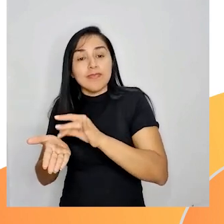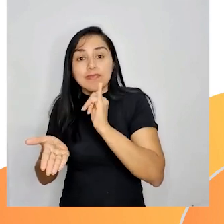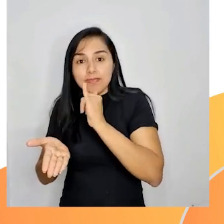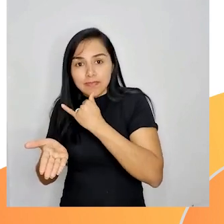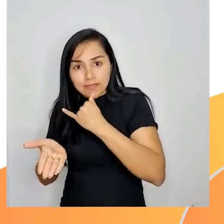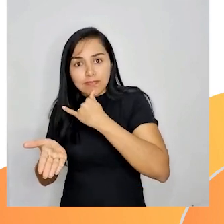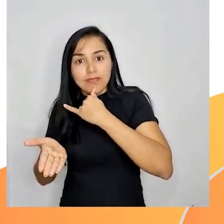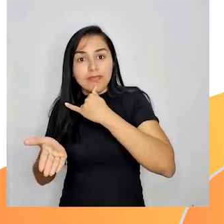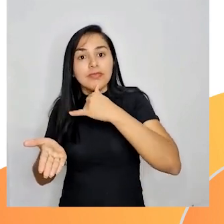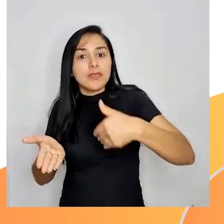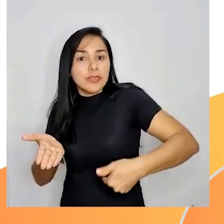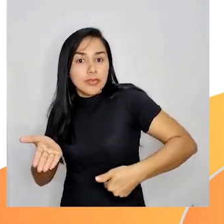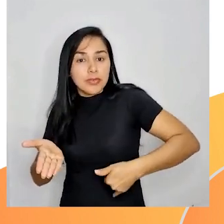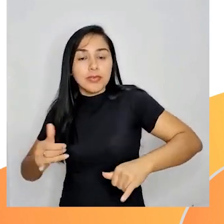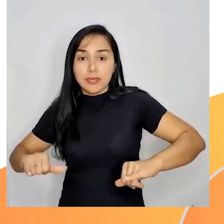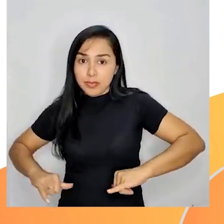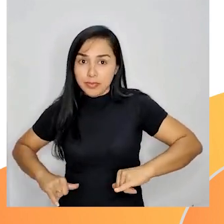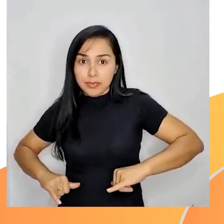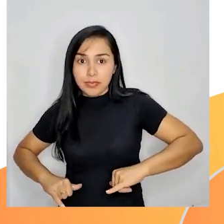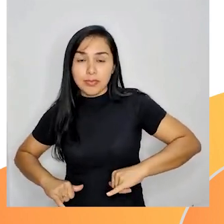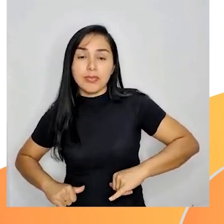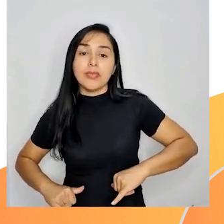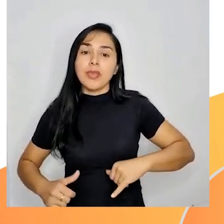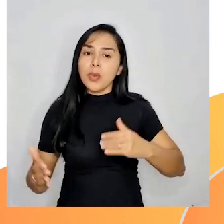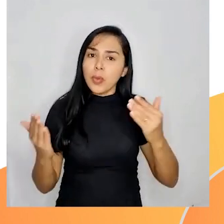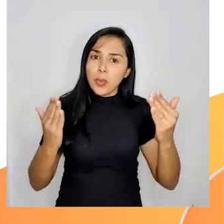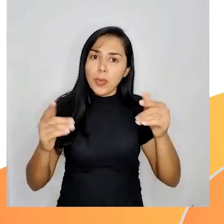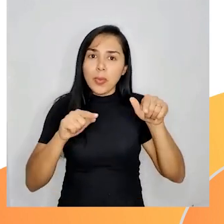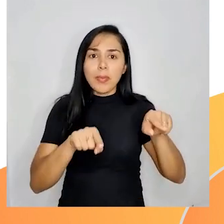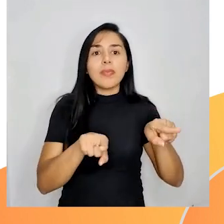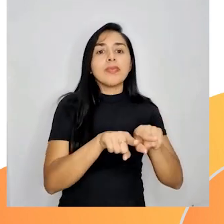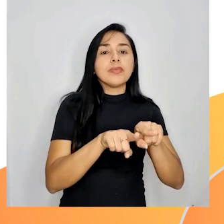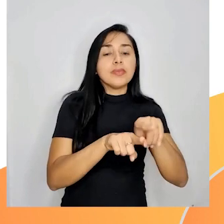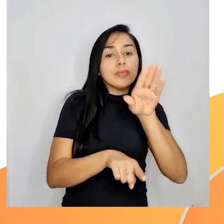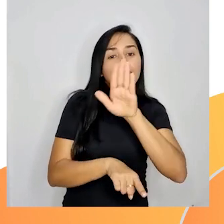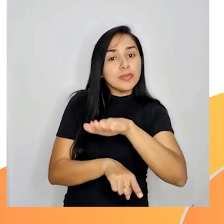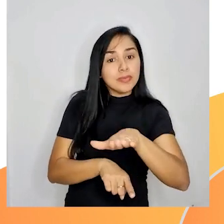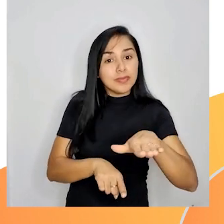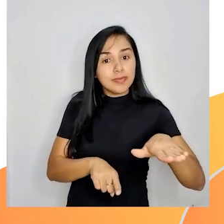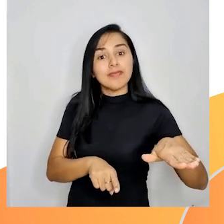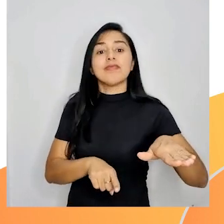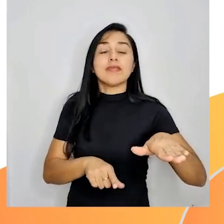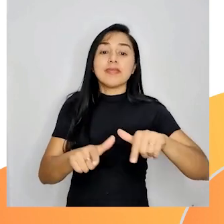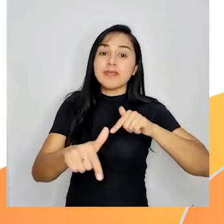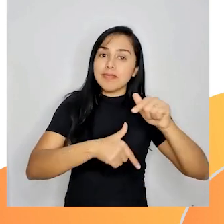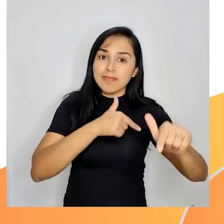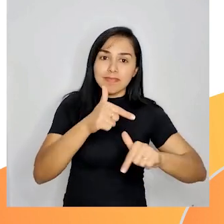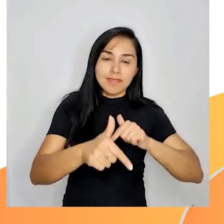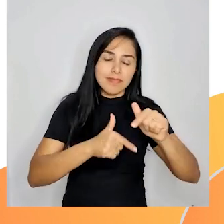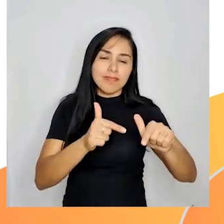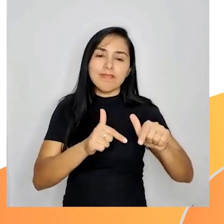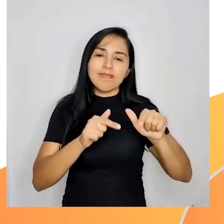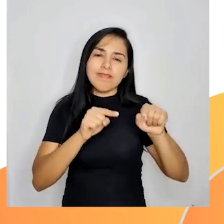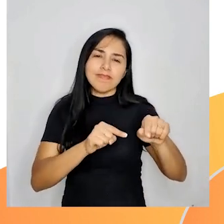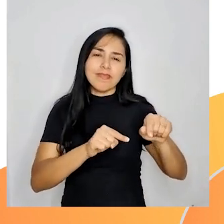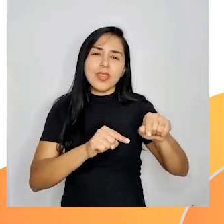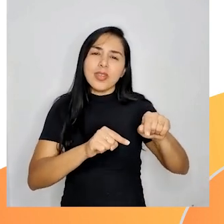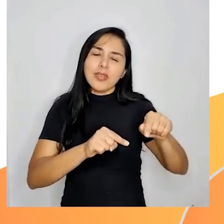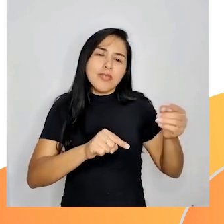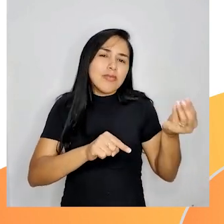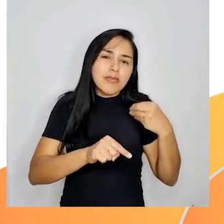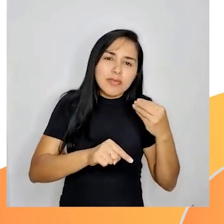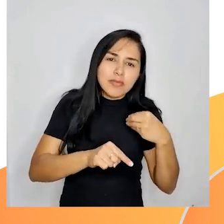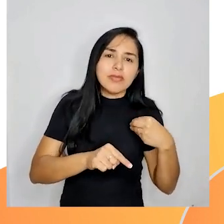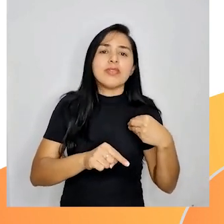bicho. Adoráveis carvoeirinhos, que trabalhais como se brincasseis. Eles são tão ingênuos que eles